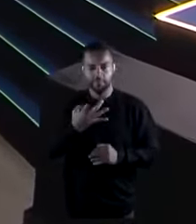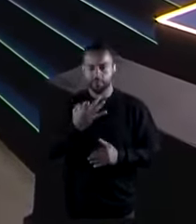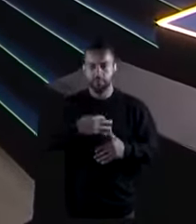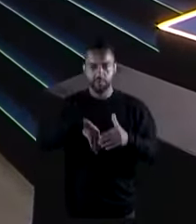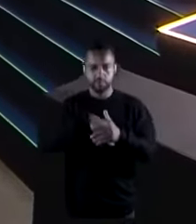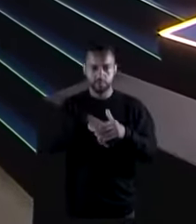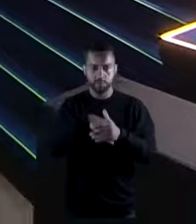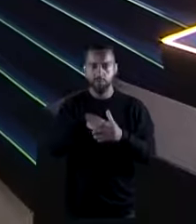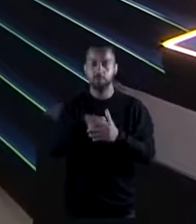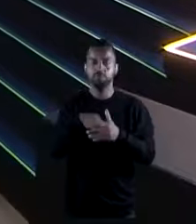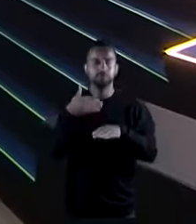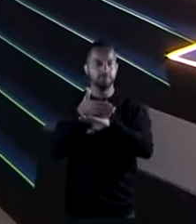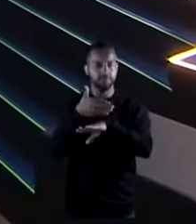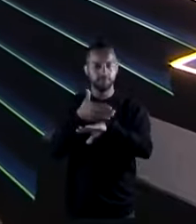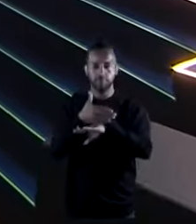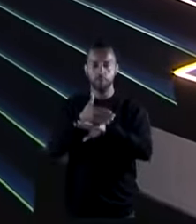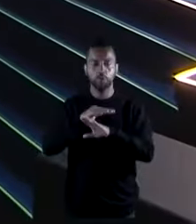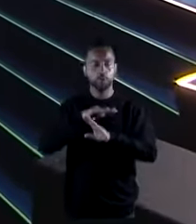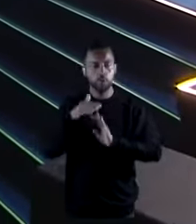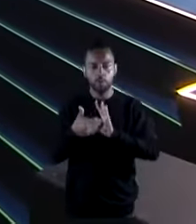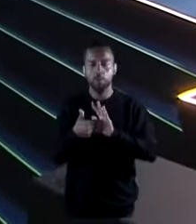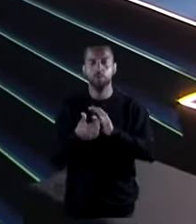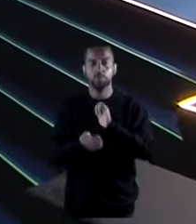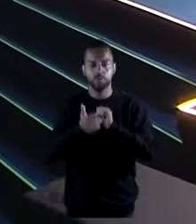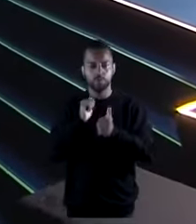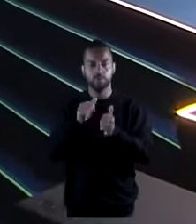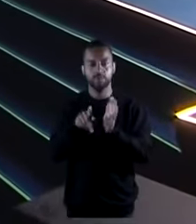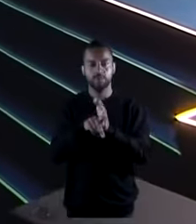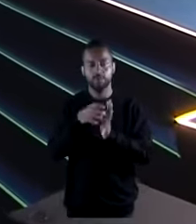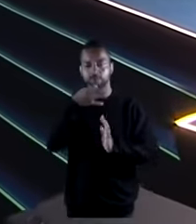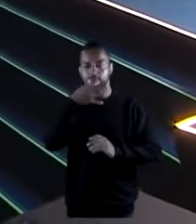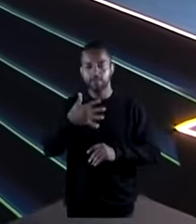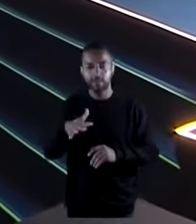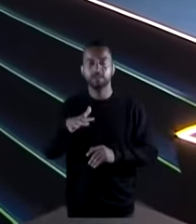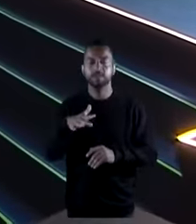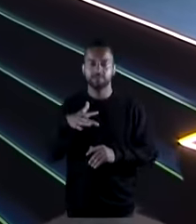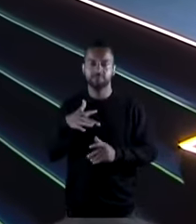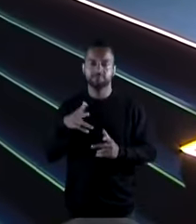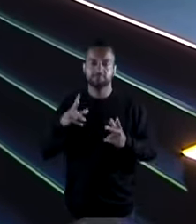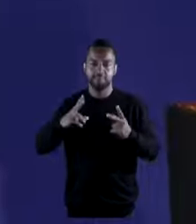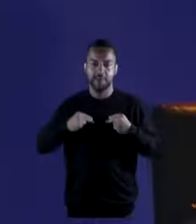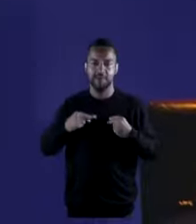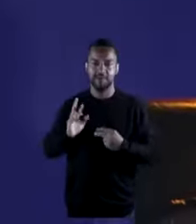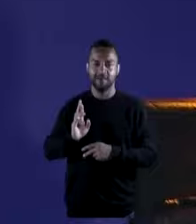todos os jogos do Peixe no campeonato. Merecido reconhecimento.